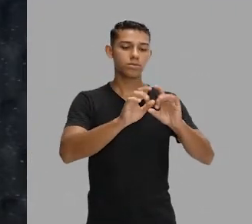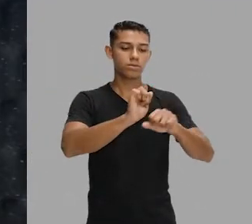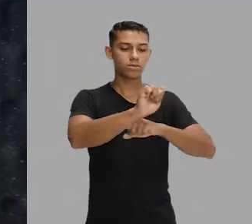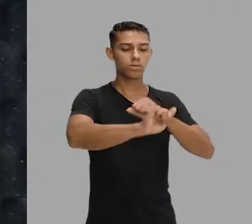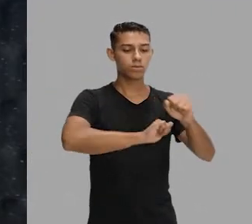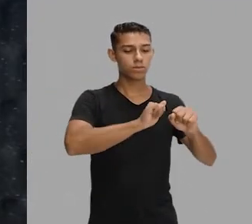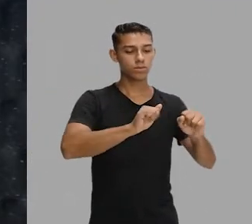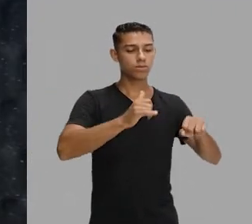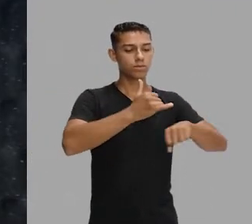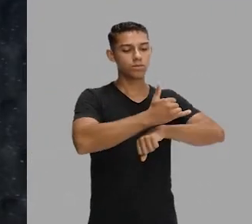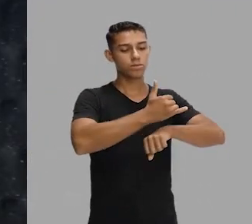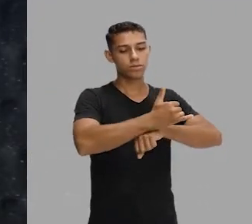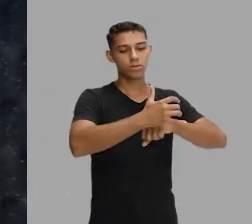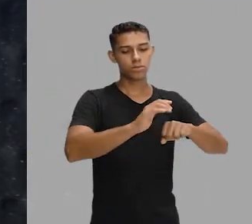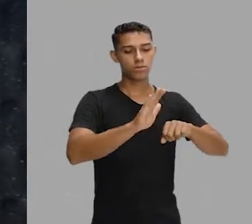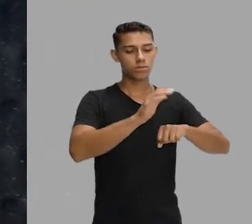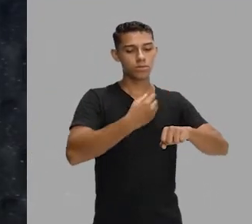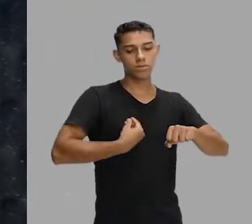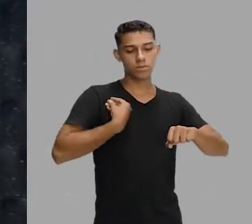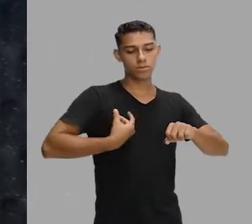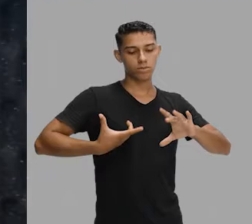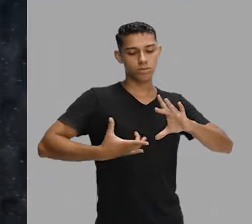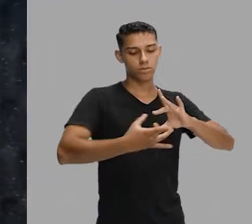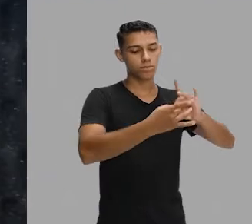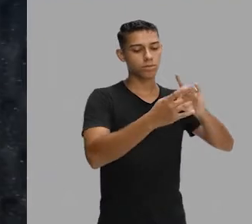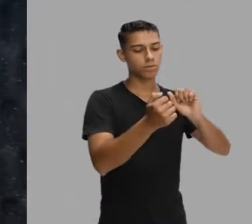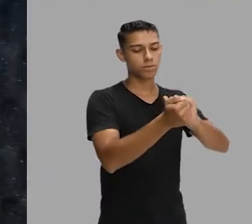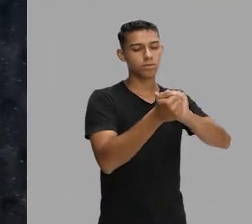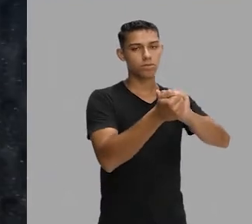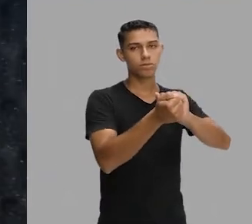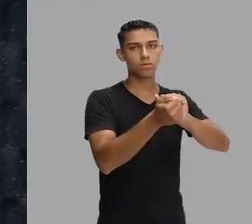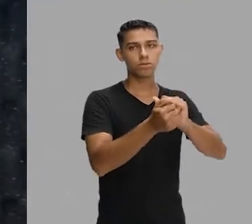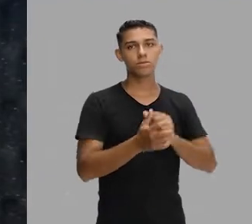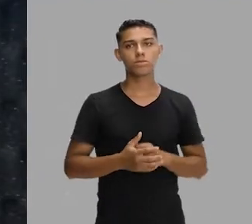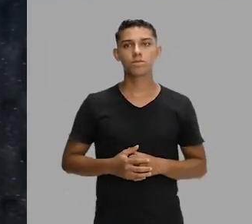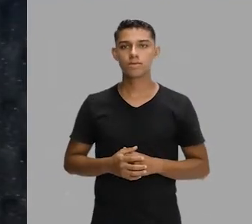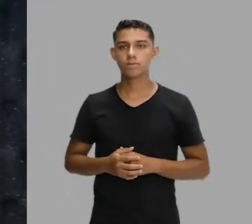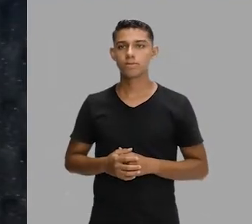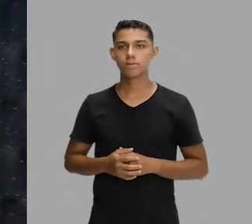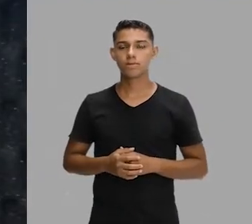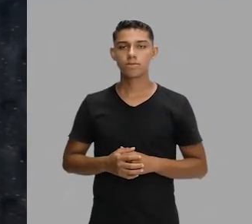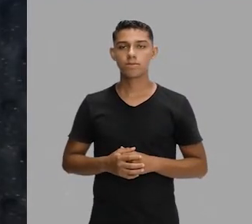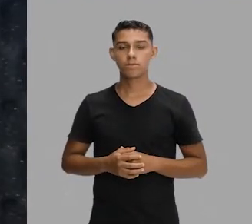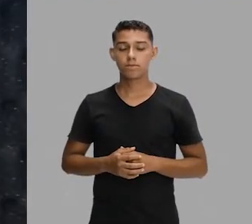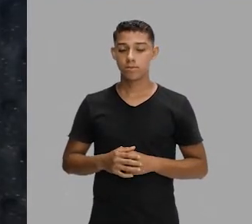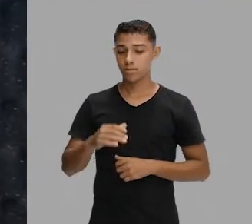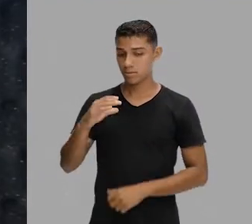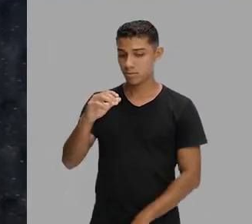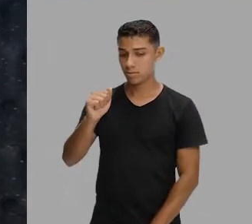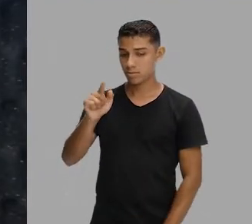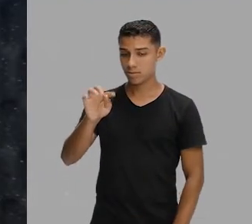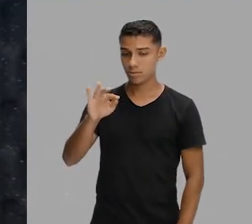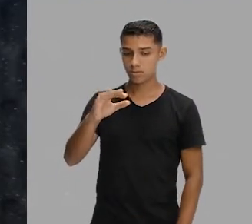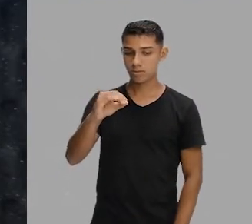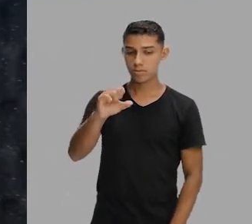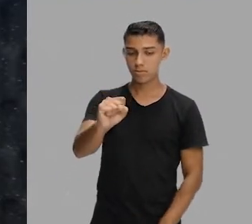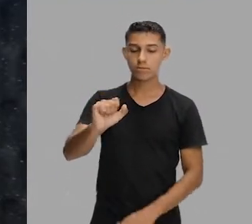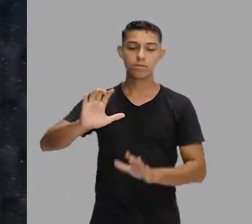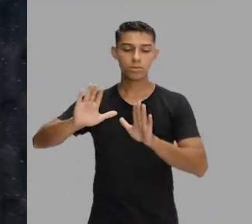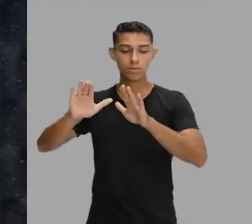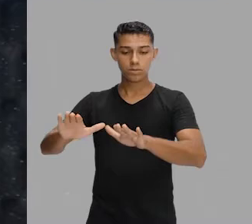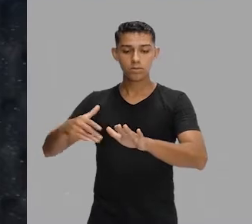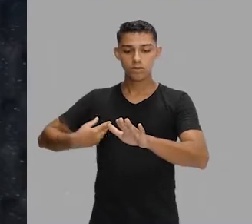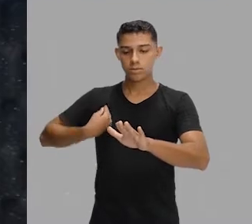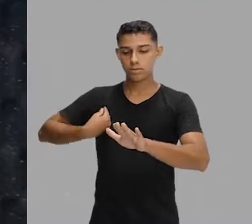do metal permaneçam unidos. Olha só, esses cátions são estabilizados